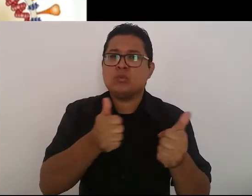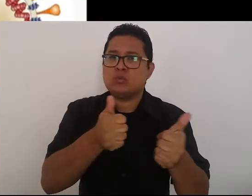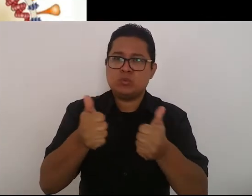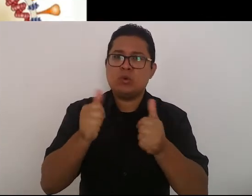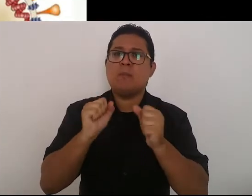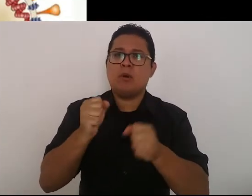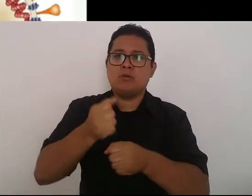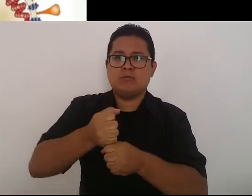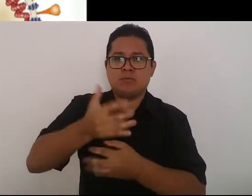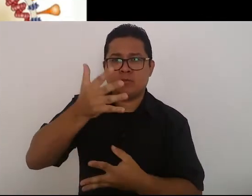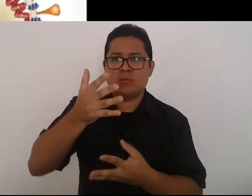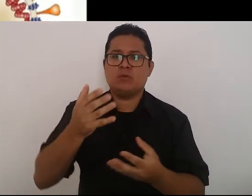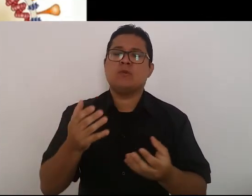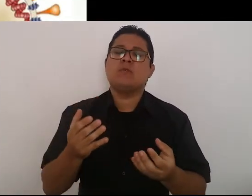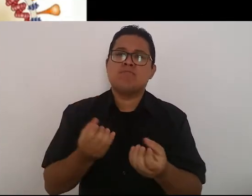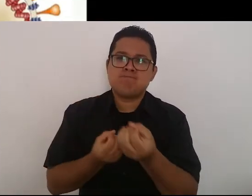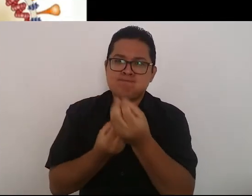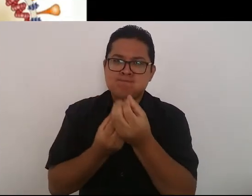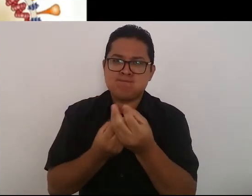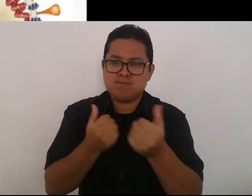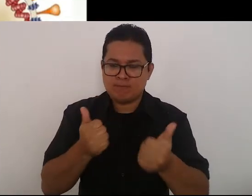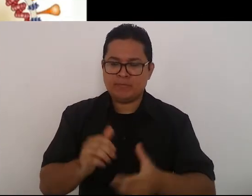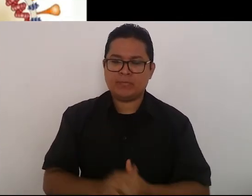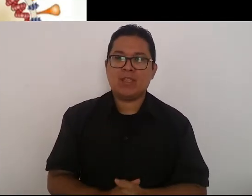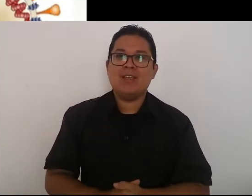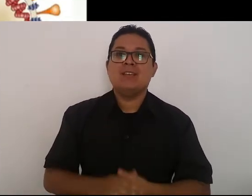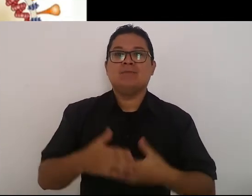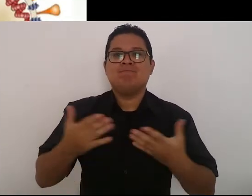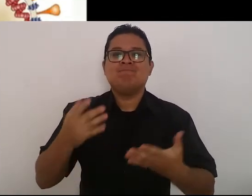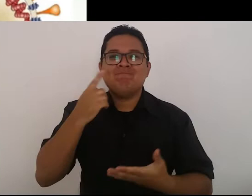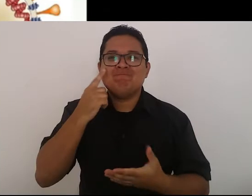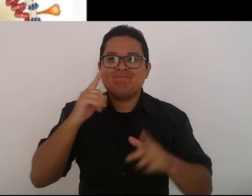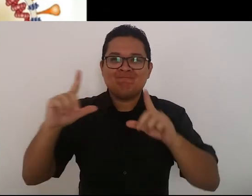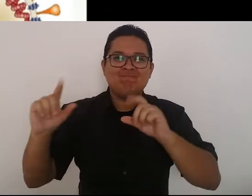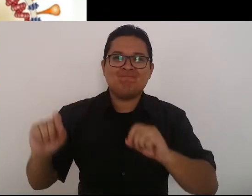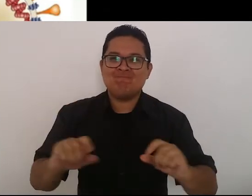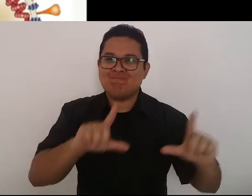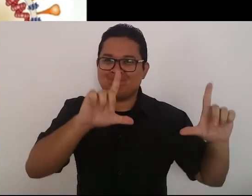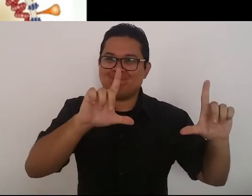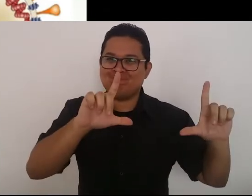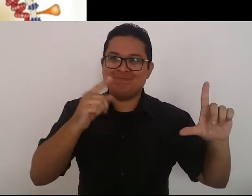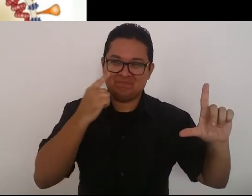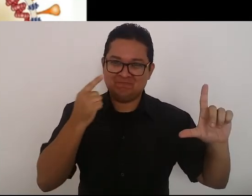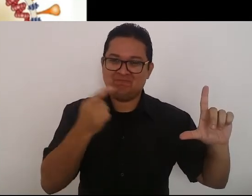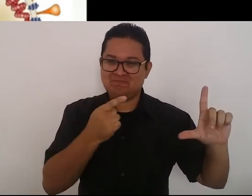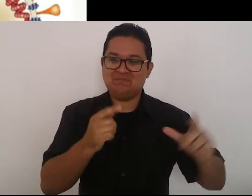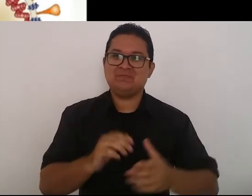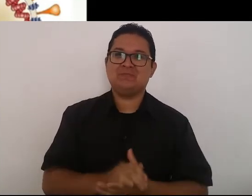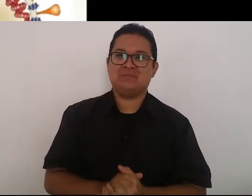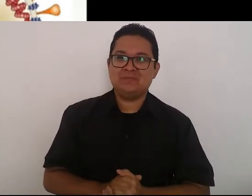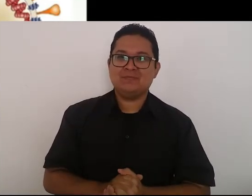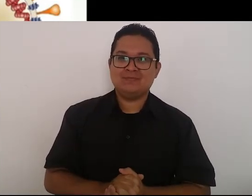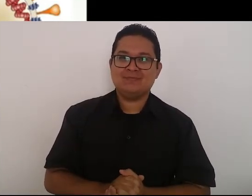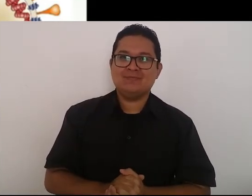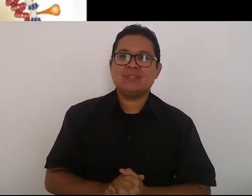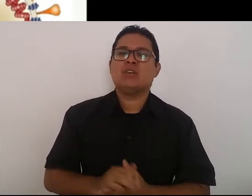essa imagem, essa representação está sendo uma das mais famosas do mundo, infelizmente, nos